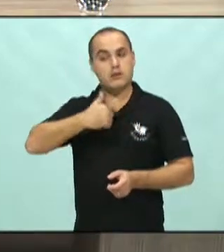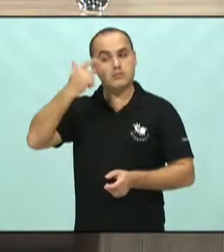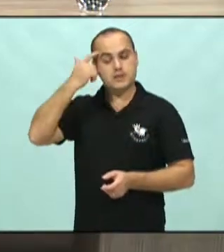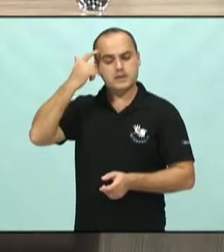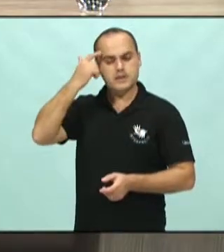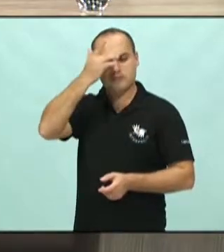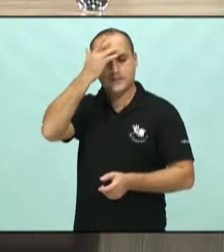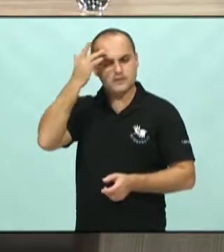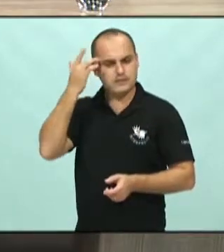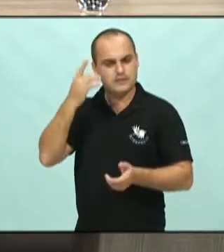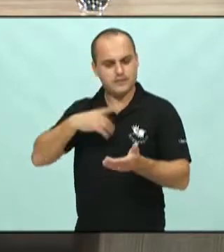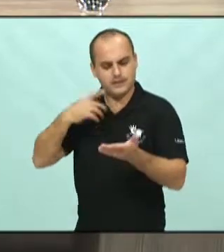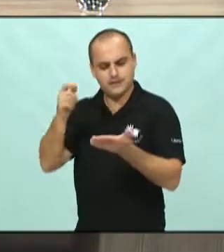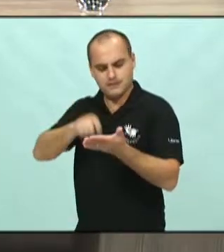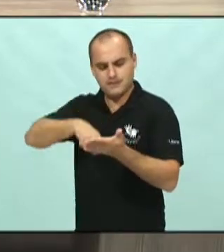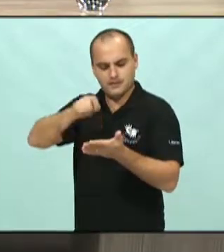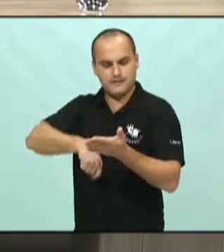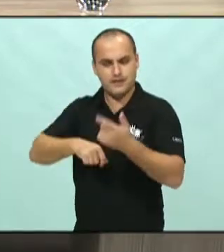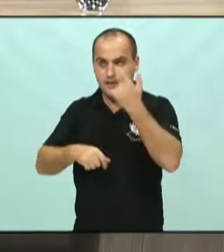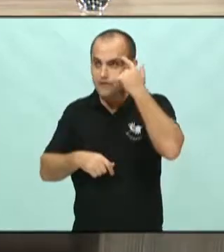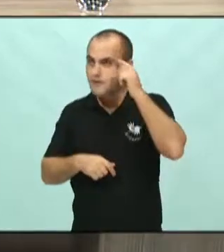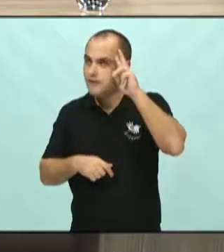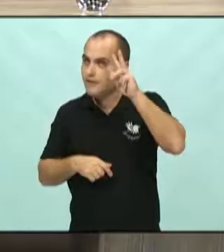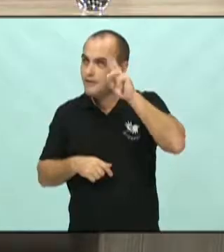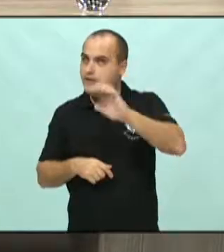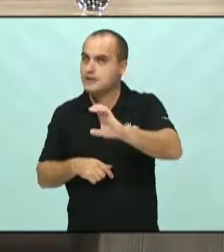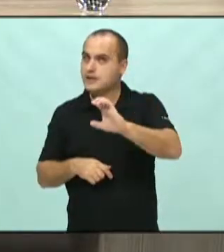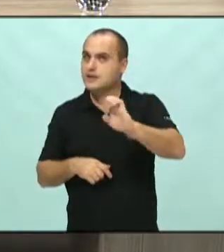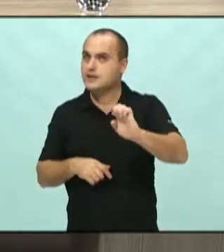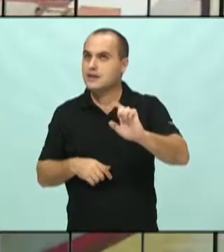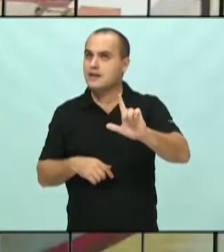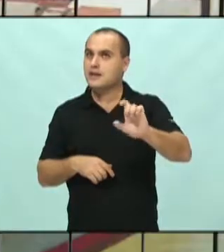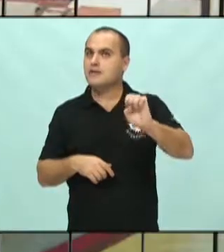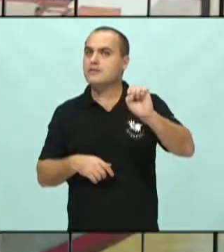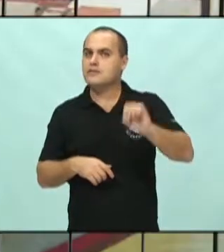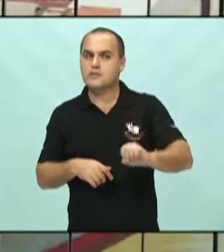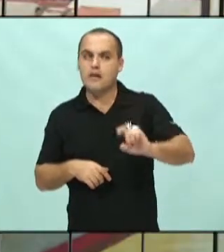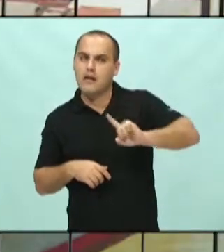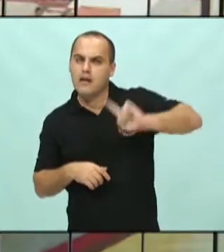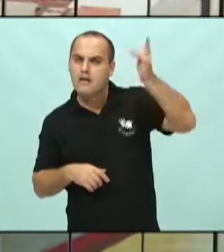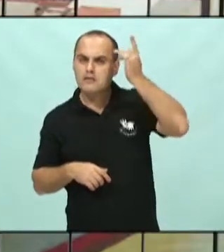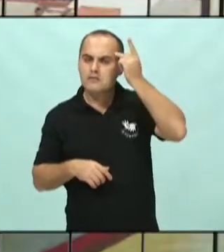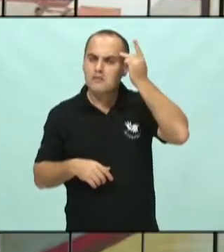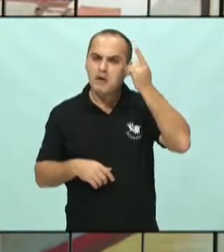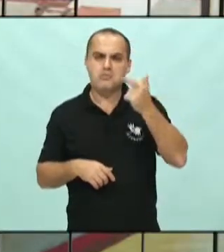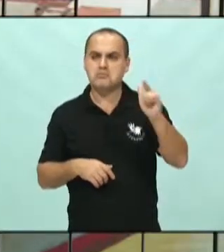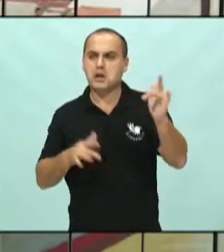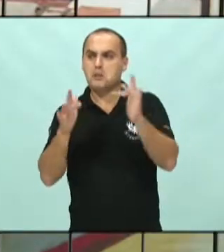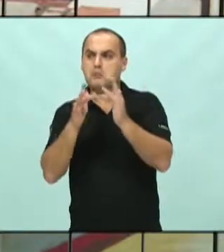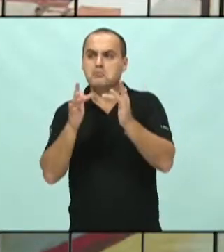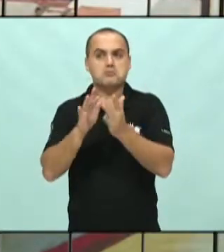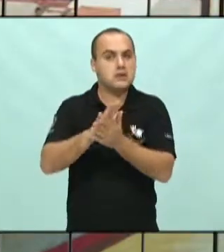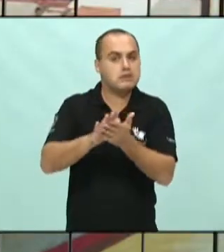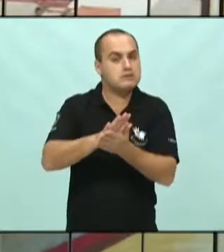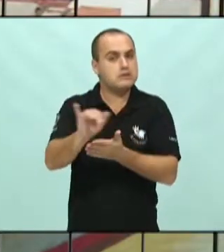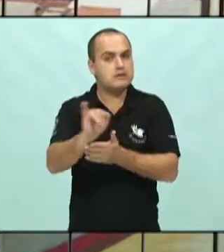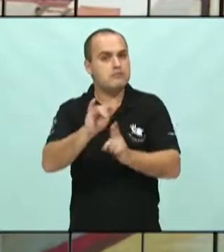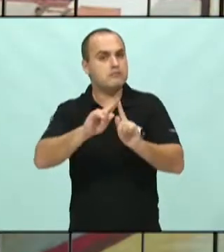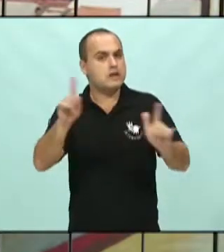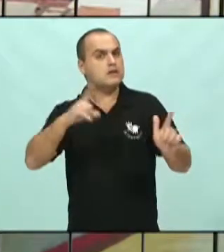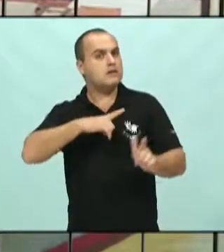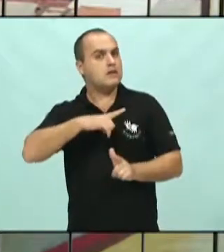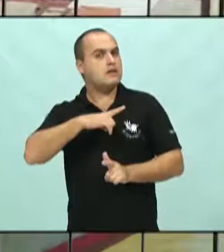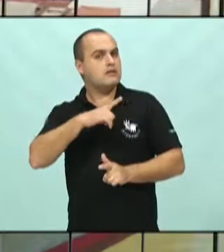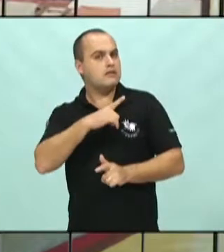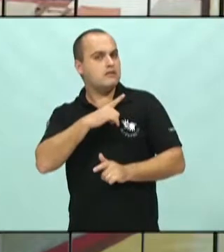escrever ali a orelha, me veio à cabeça o Celso Zelt. Falei, pô, ele é um jornalista lá de São Paulo, não tem nada a ver com Itajaí, mas tem esse carinho enorme pelo